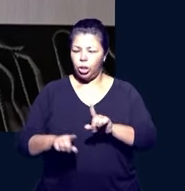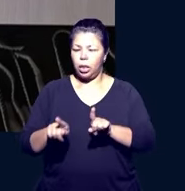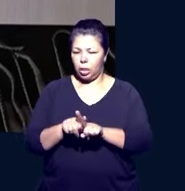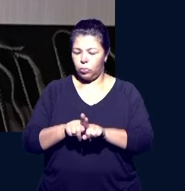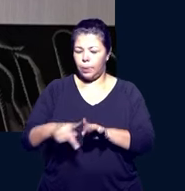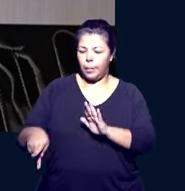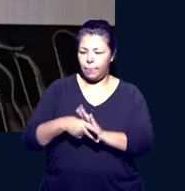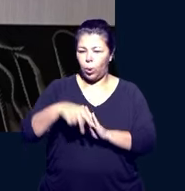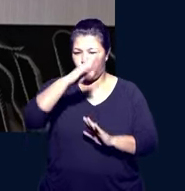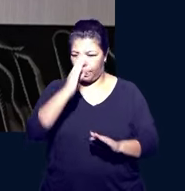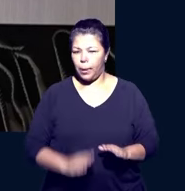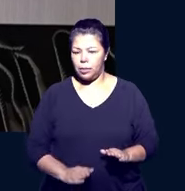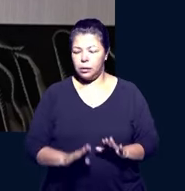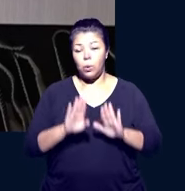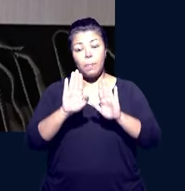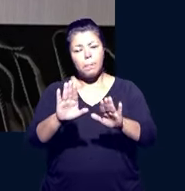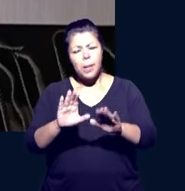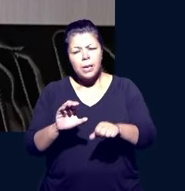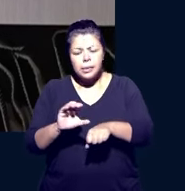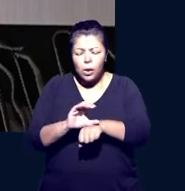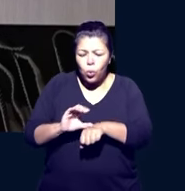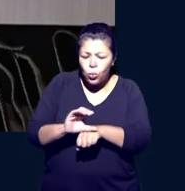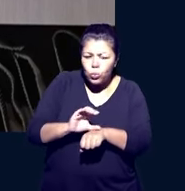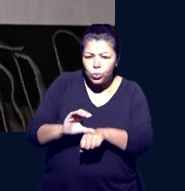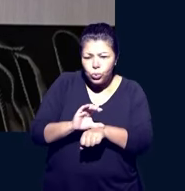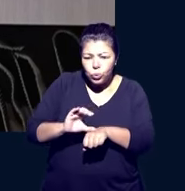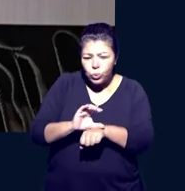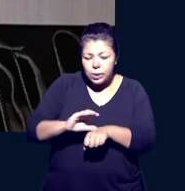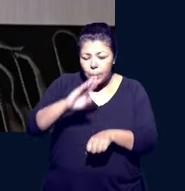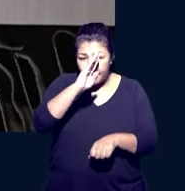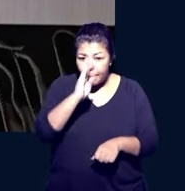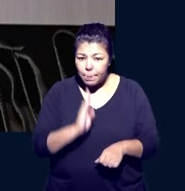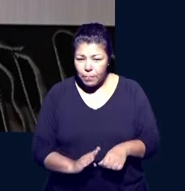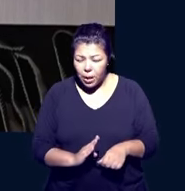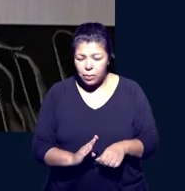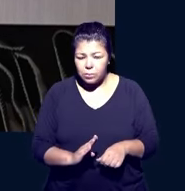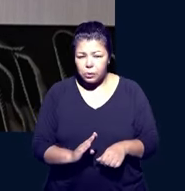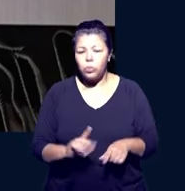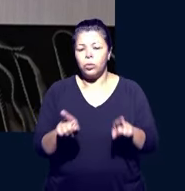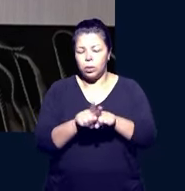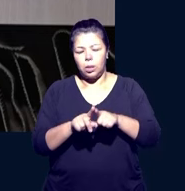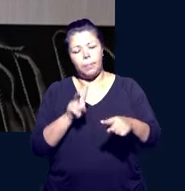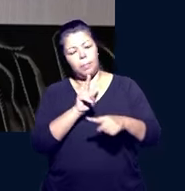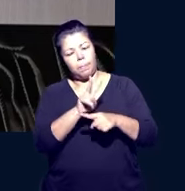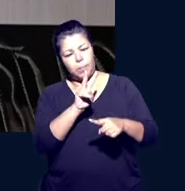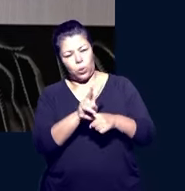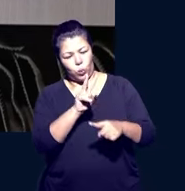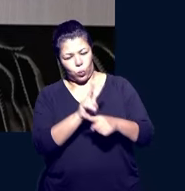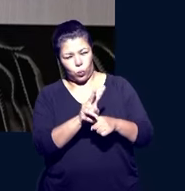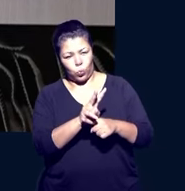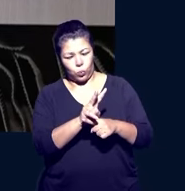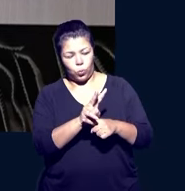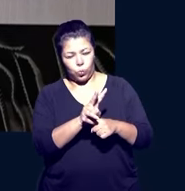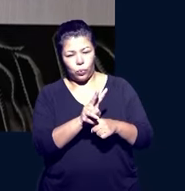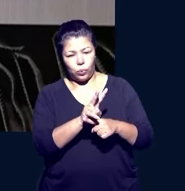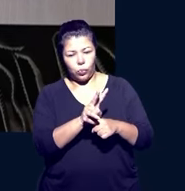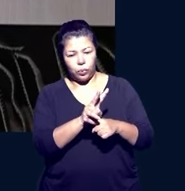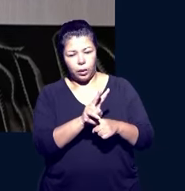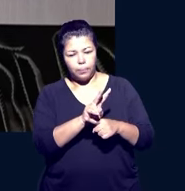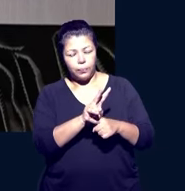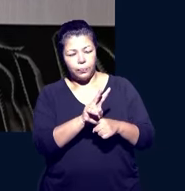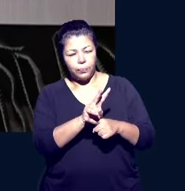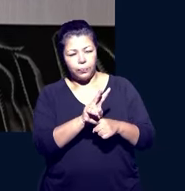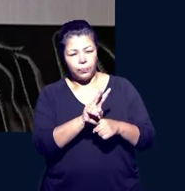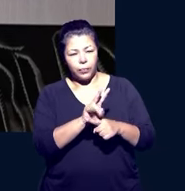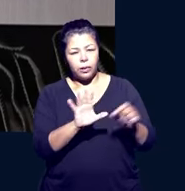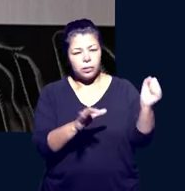também porém a Constituição Brasileira além de fazer isso também cuida do sistema de Seguridade